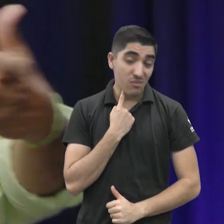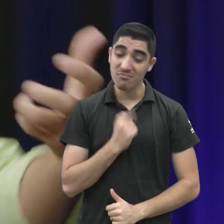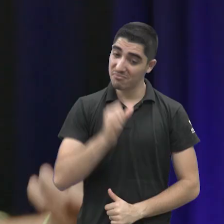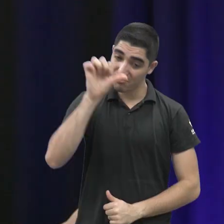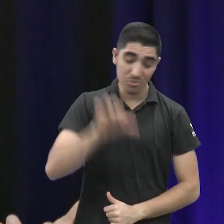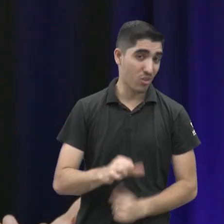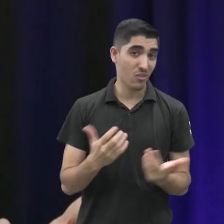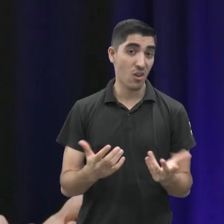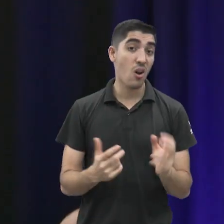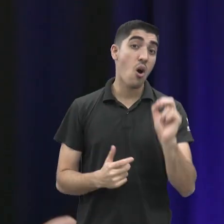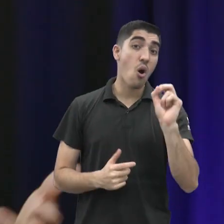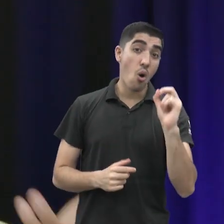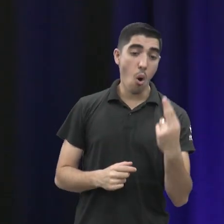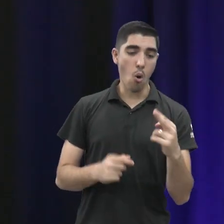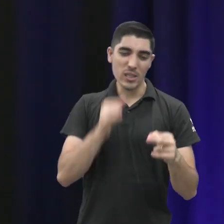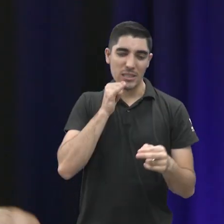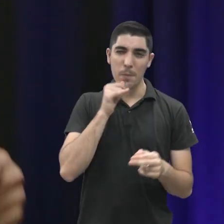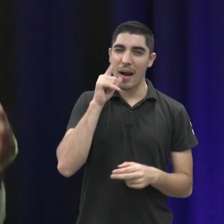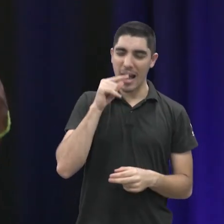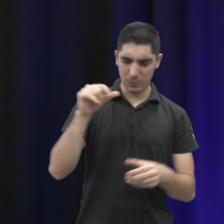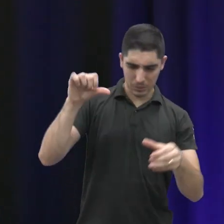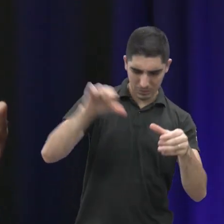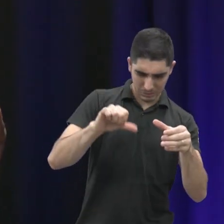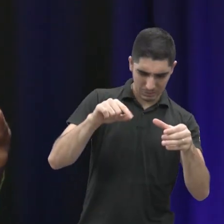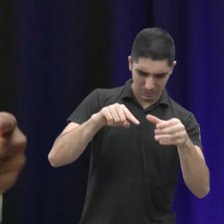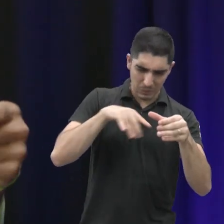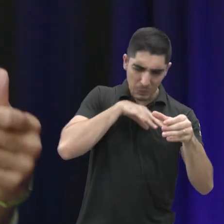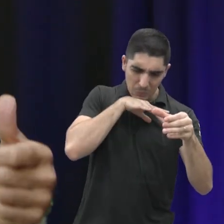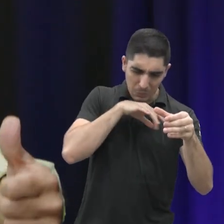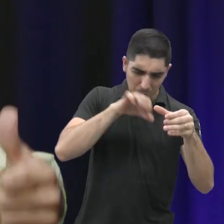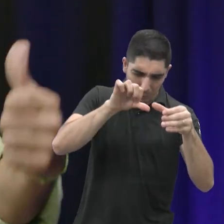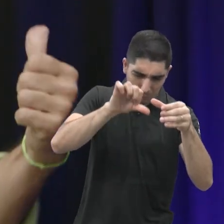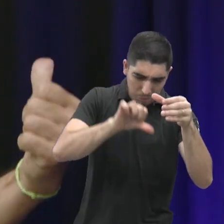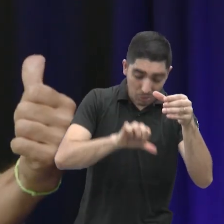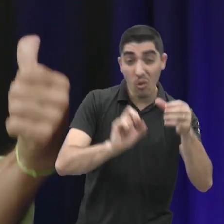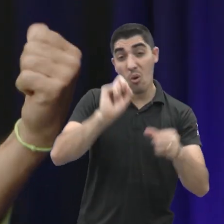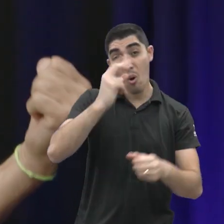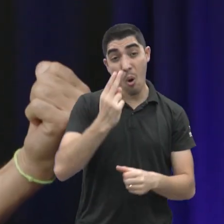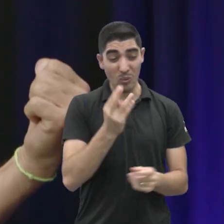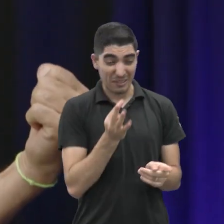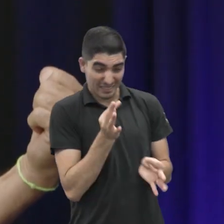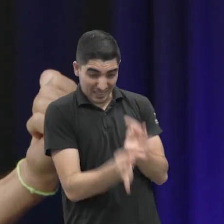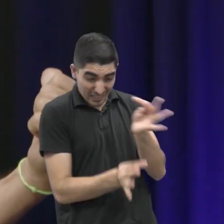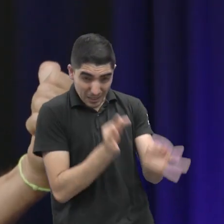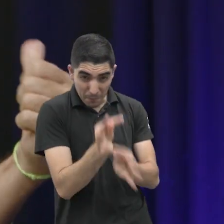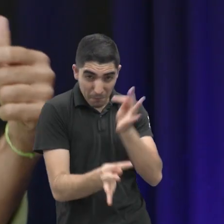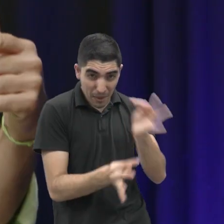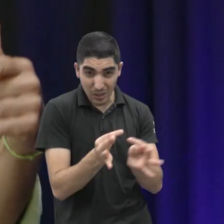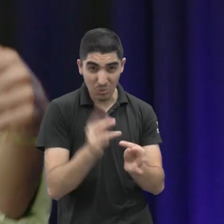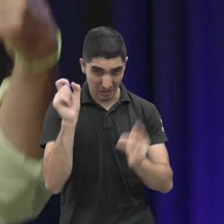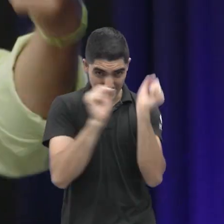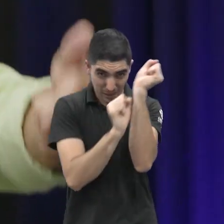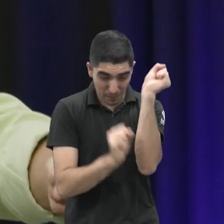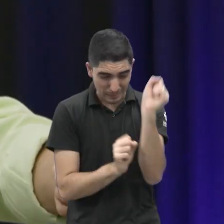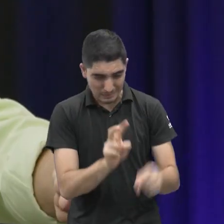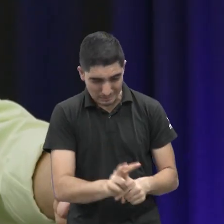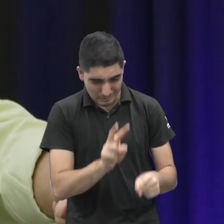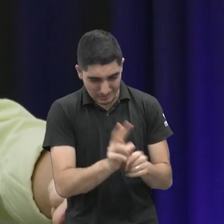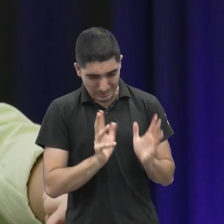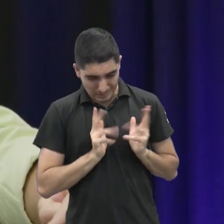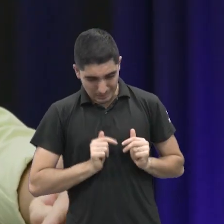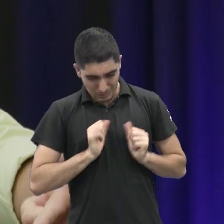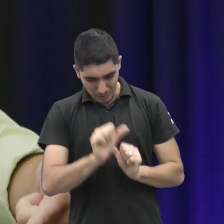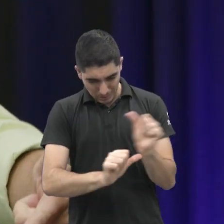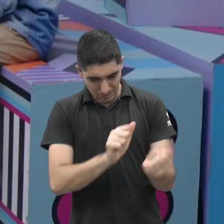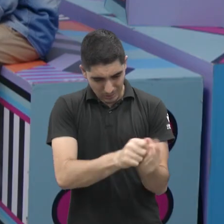vai coletar essa água para usar, também pior, ou de duas uma, ou a gente vai acabar recebendo uma água pior, ou a gente vai gastar muito mais